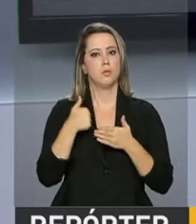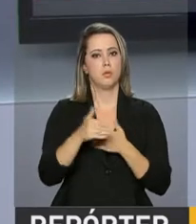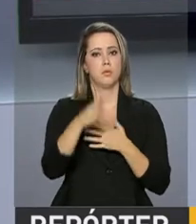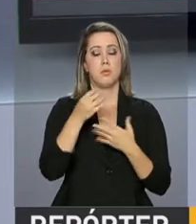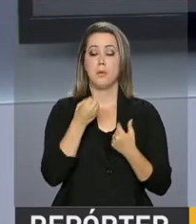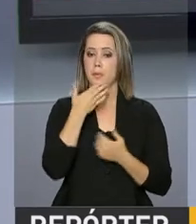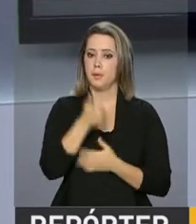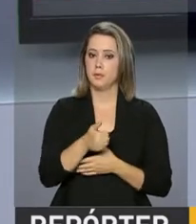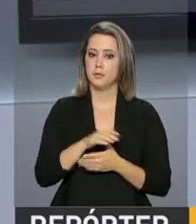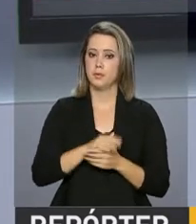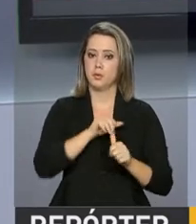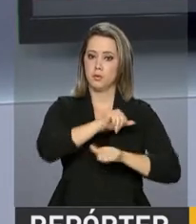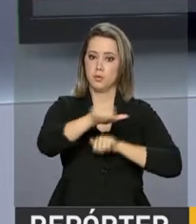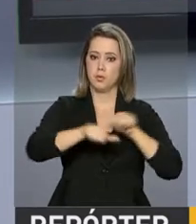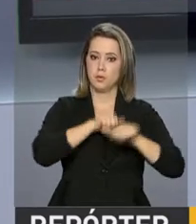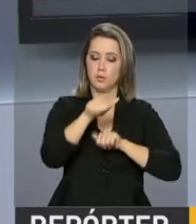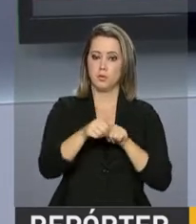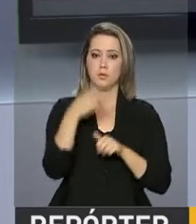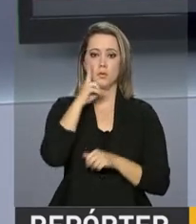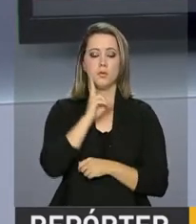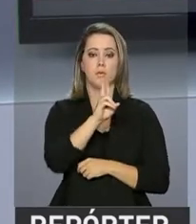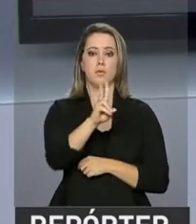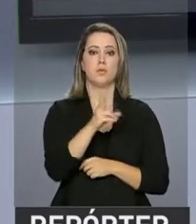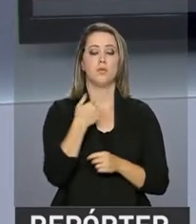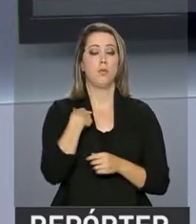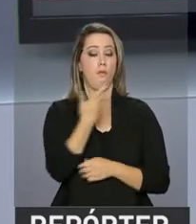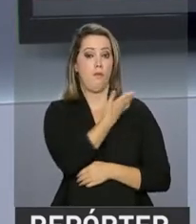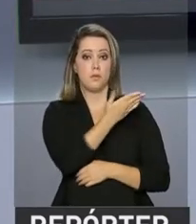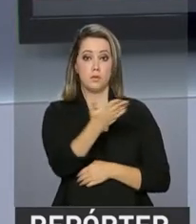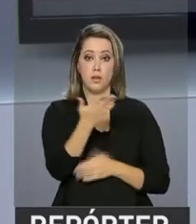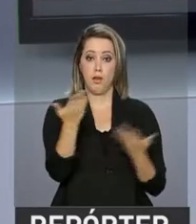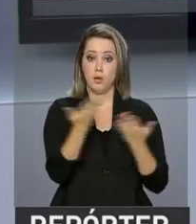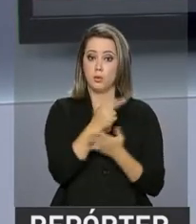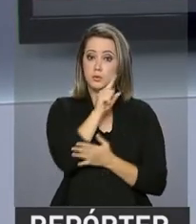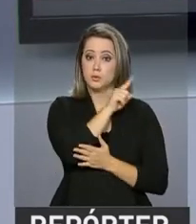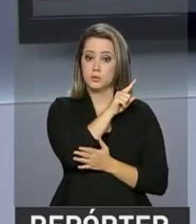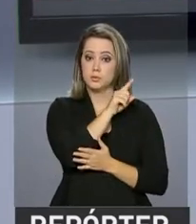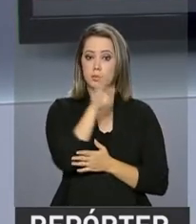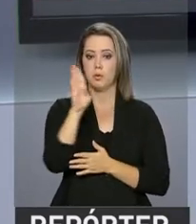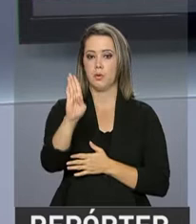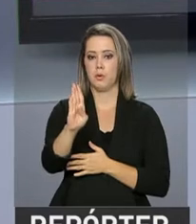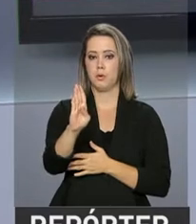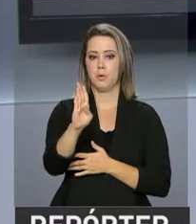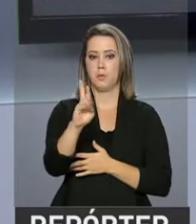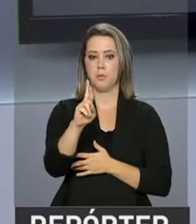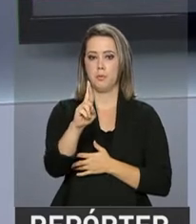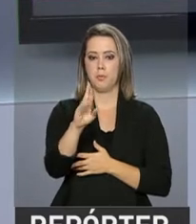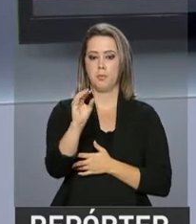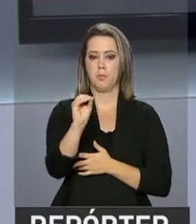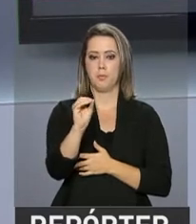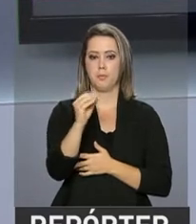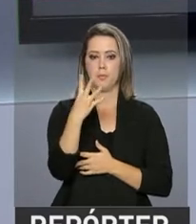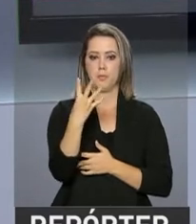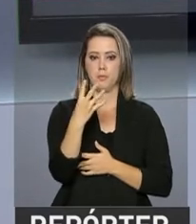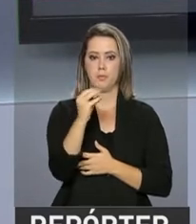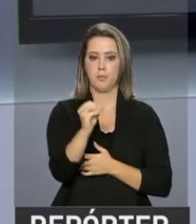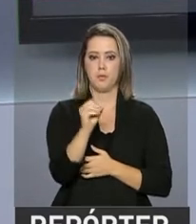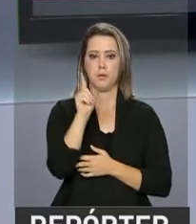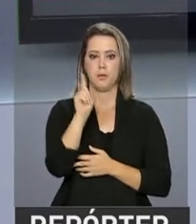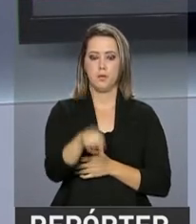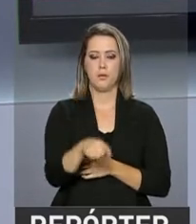então nós vamos agora mudar de câmera nós vamos ver aqui na tela a br 0 40 esta é a saída